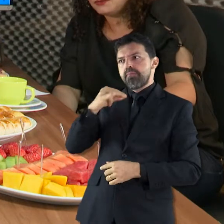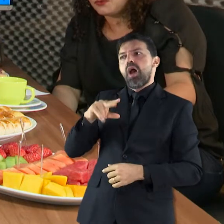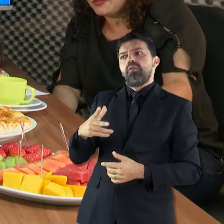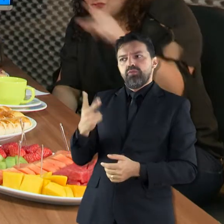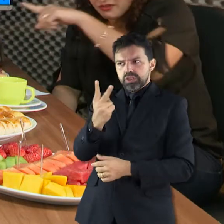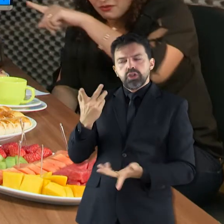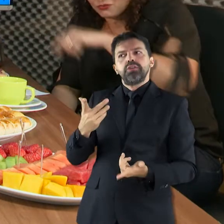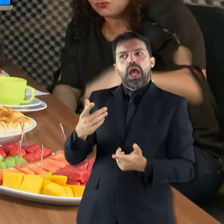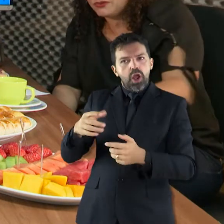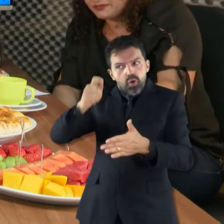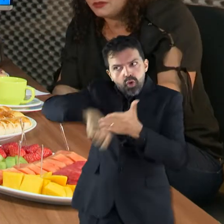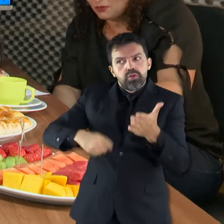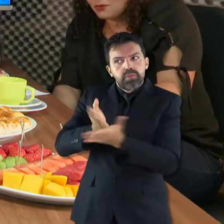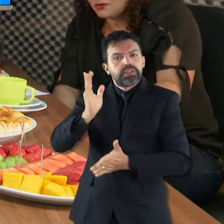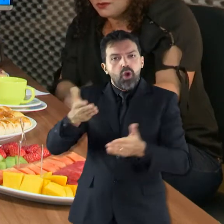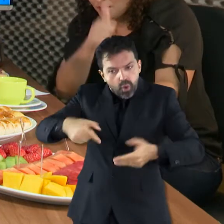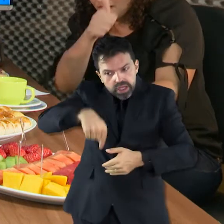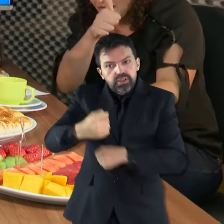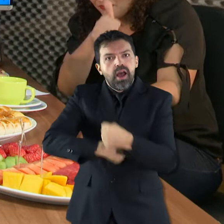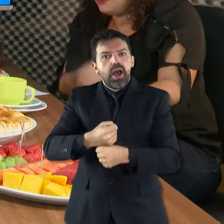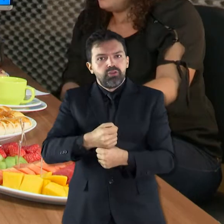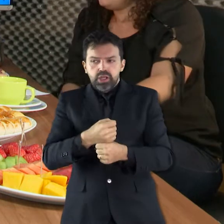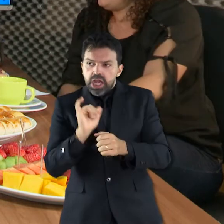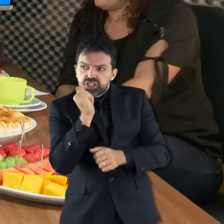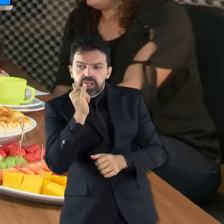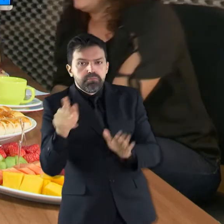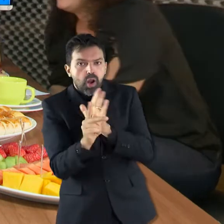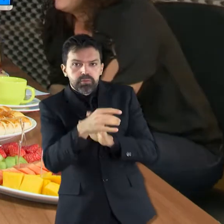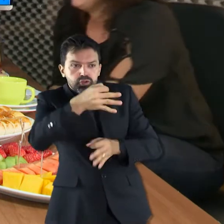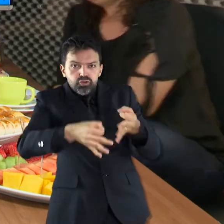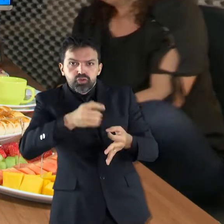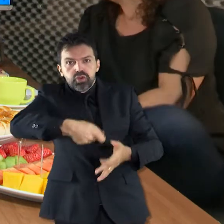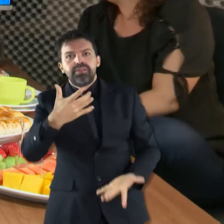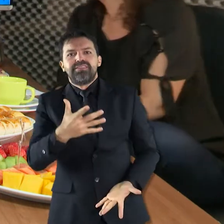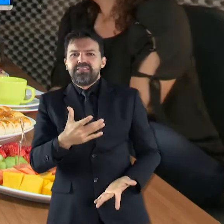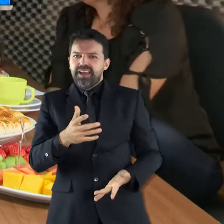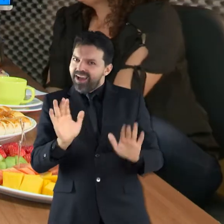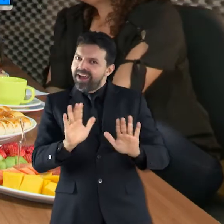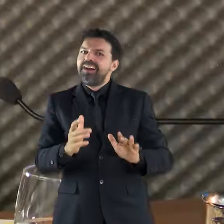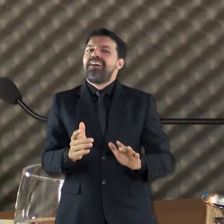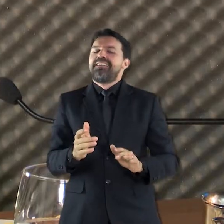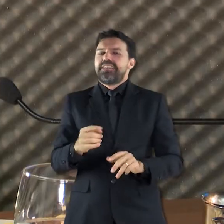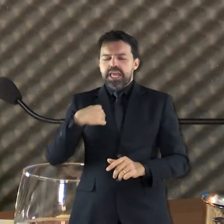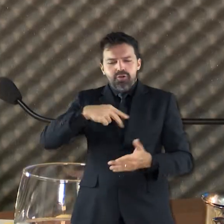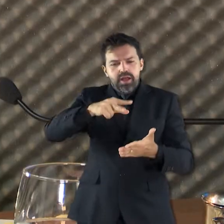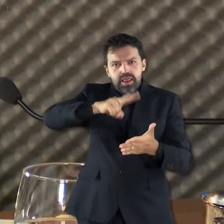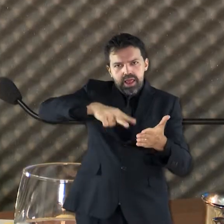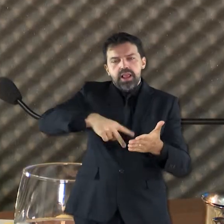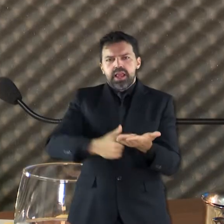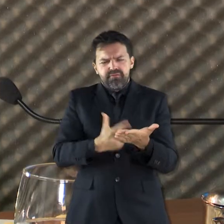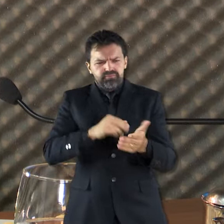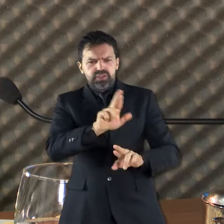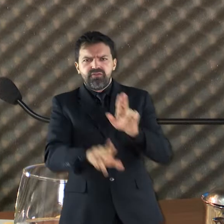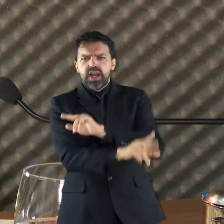esse ano. Olha a dica aqui, ó, do juiz aqui, ó. Bora lá, viu? Manda ver. Isso, e lia livros diferentes, porque